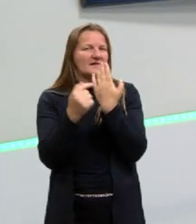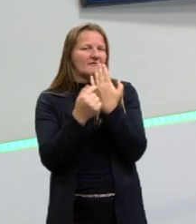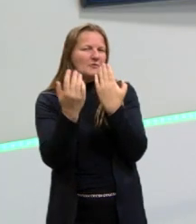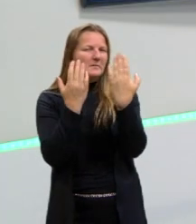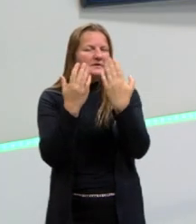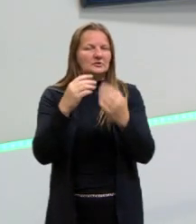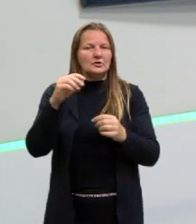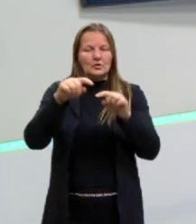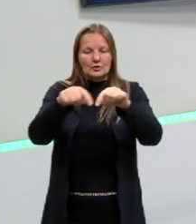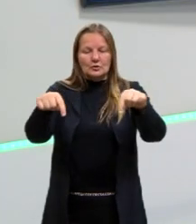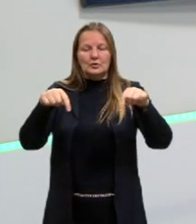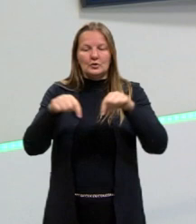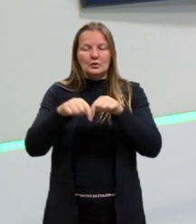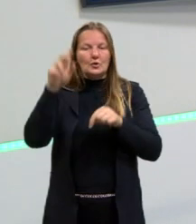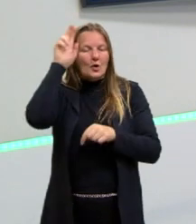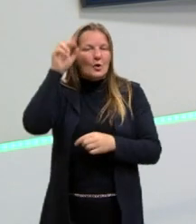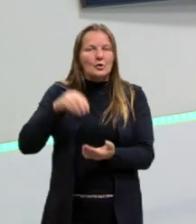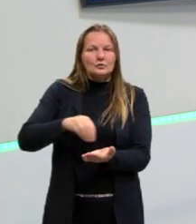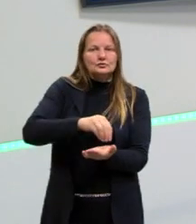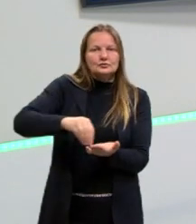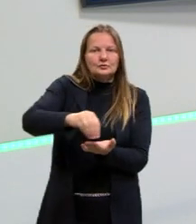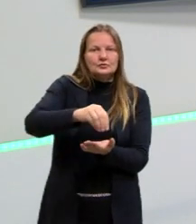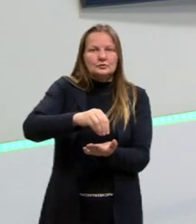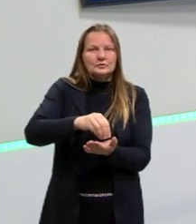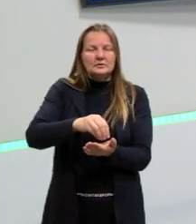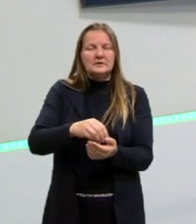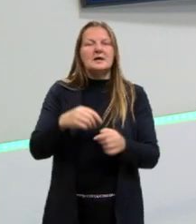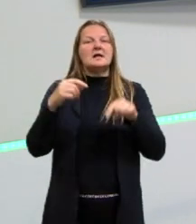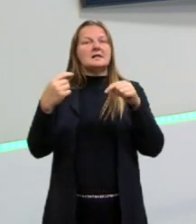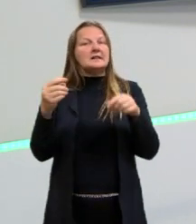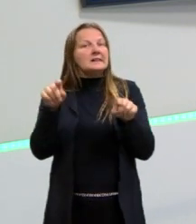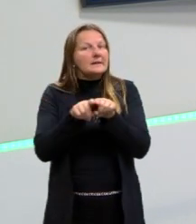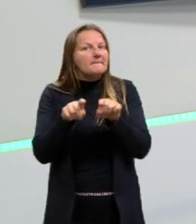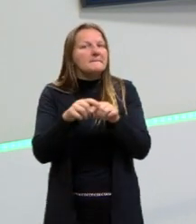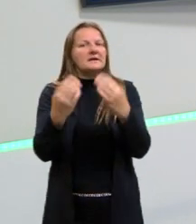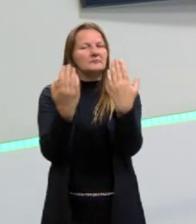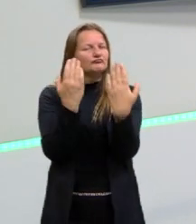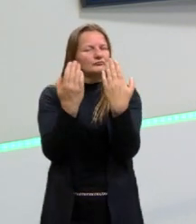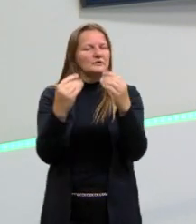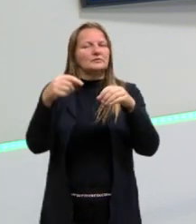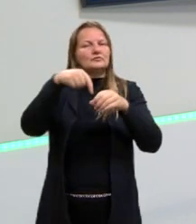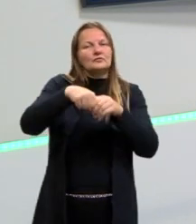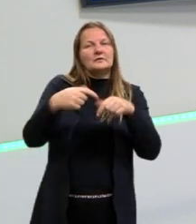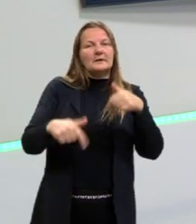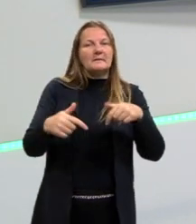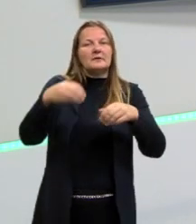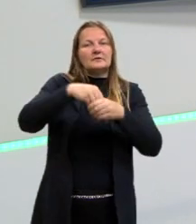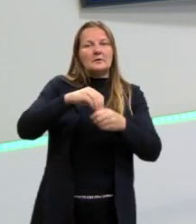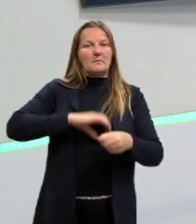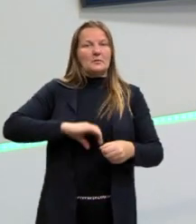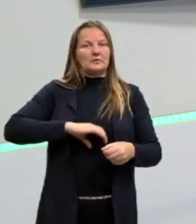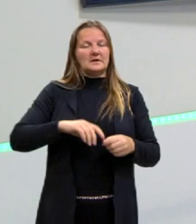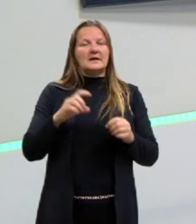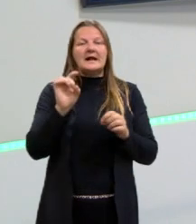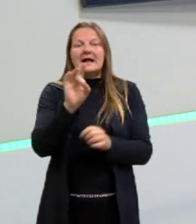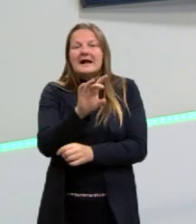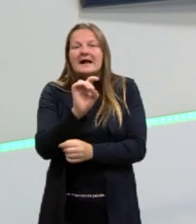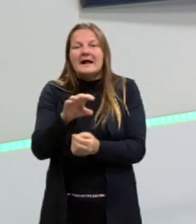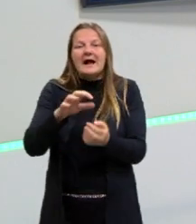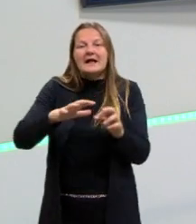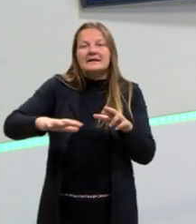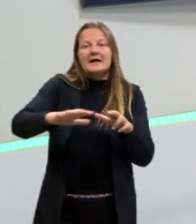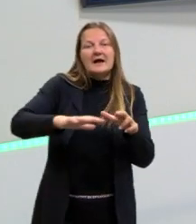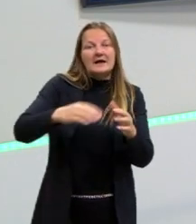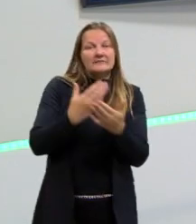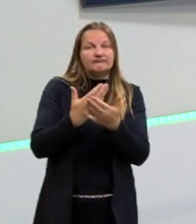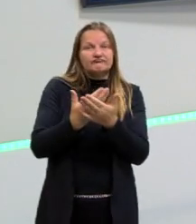jogo de xadrez com os trabalhos aí que a gente pode produzir dentro da área da língua portuguesa. Cada uma das áreas de